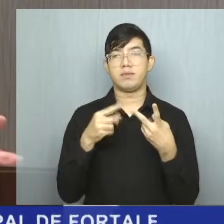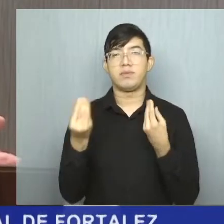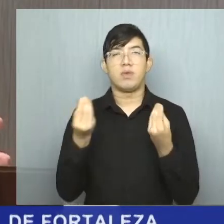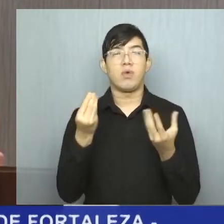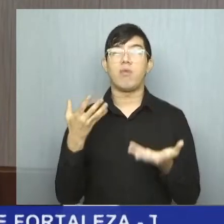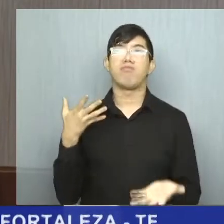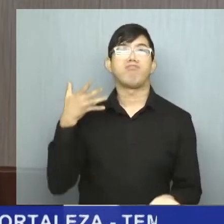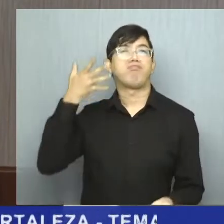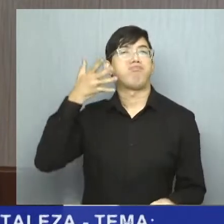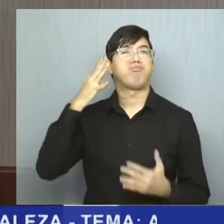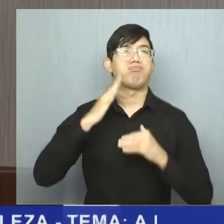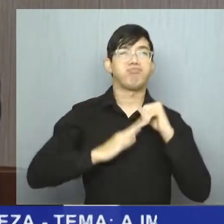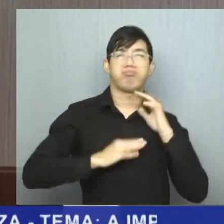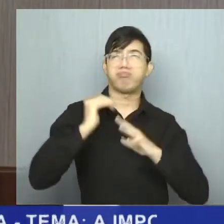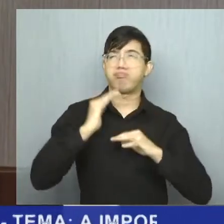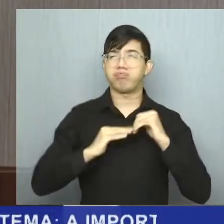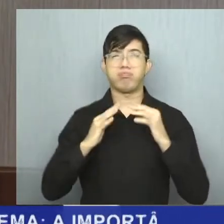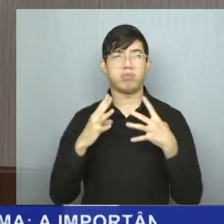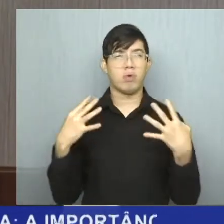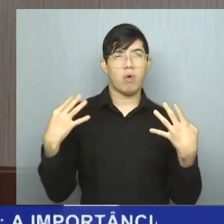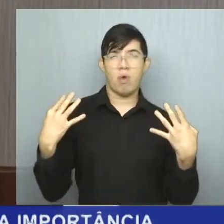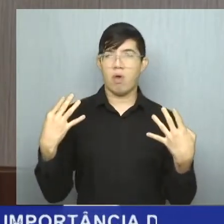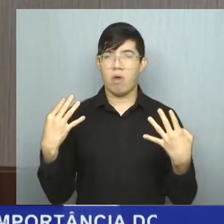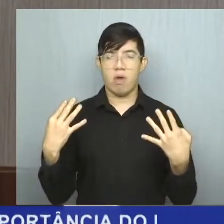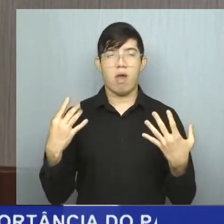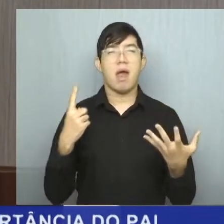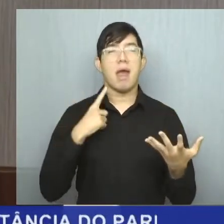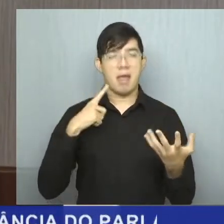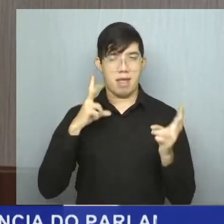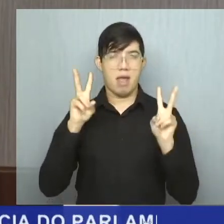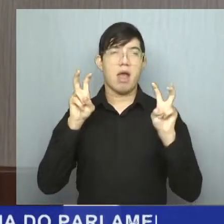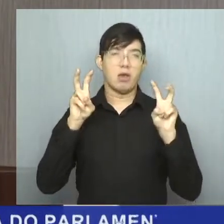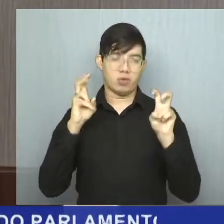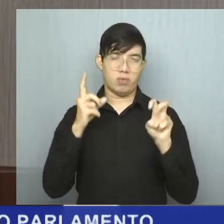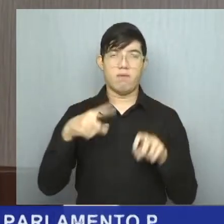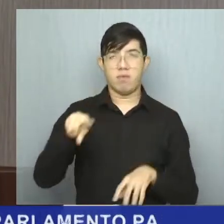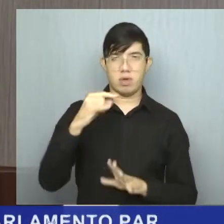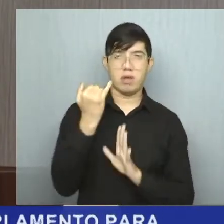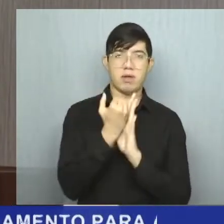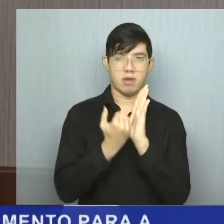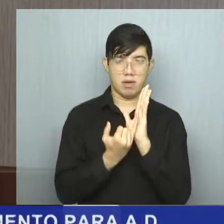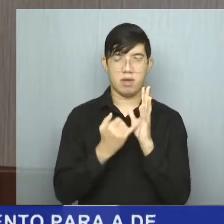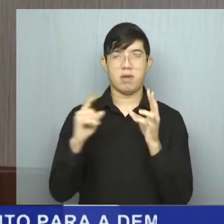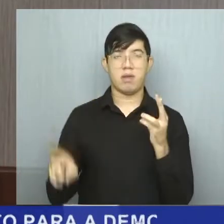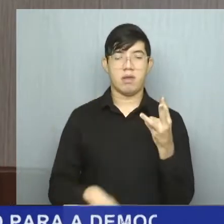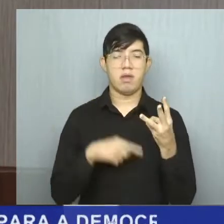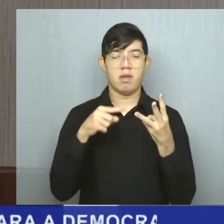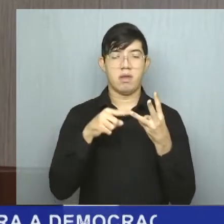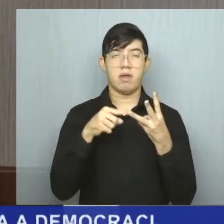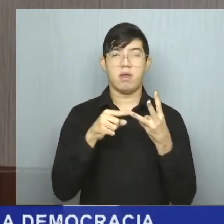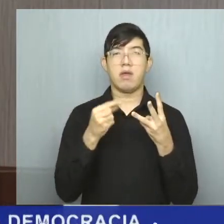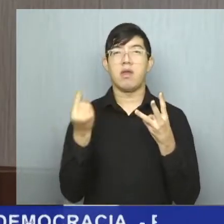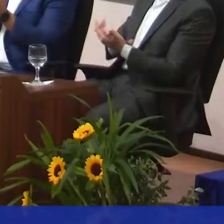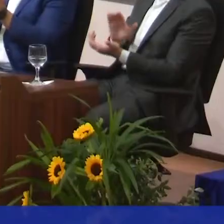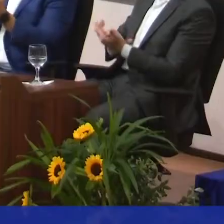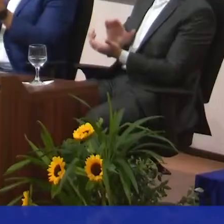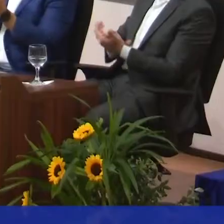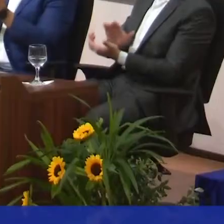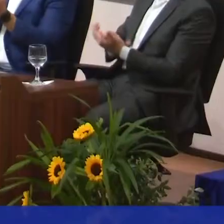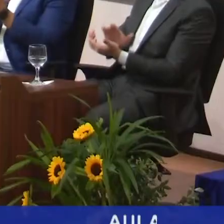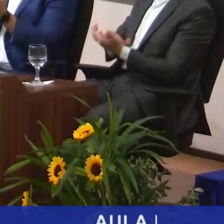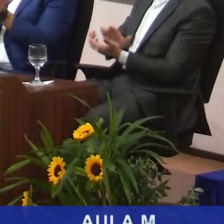em público, é outro tema que também será aberto às inscrições, e a redação legislativa.